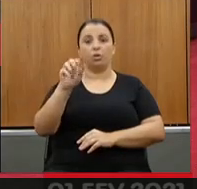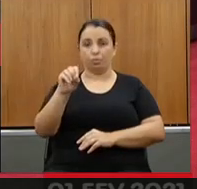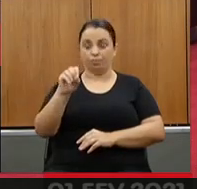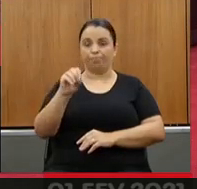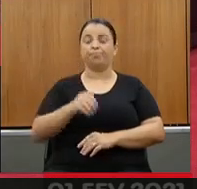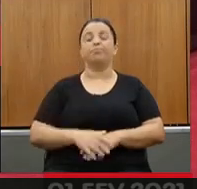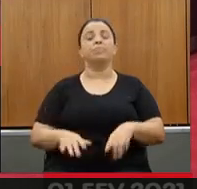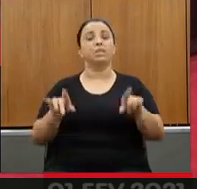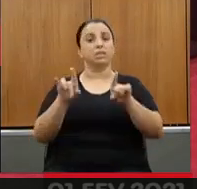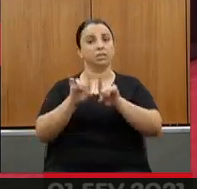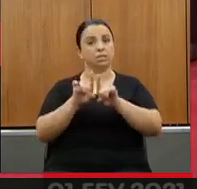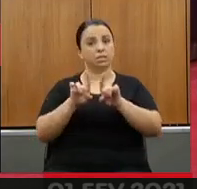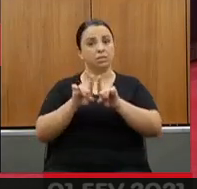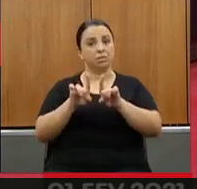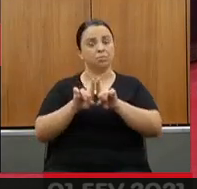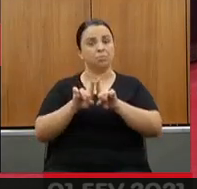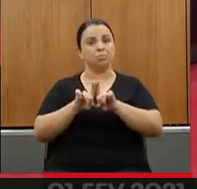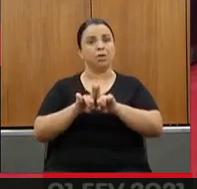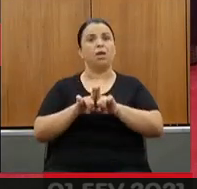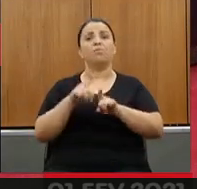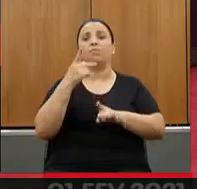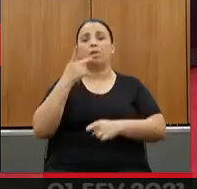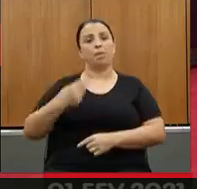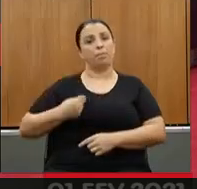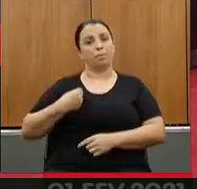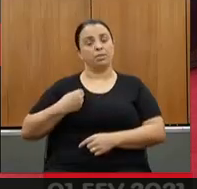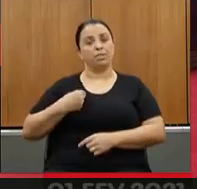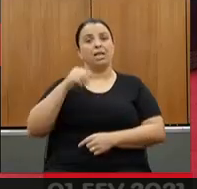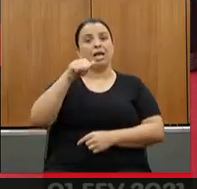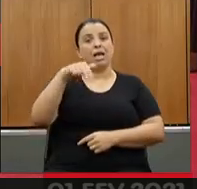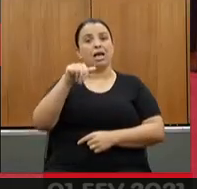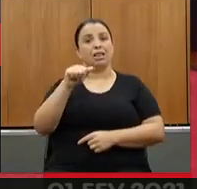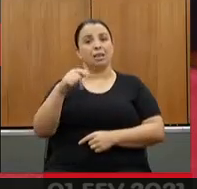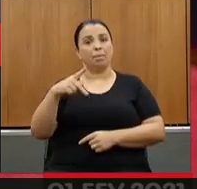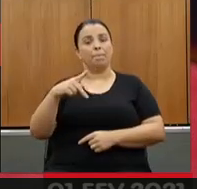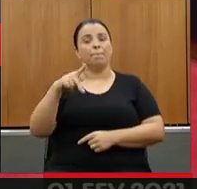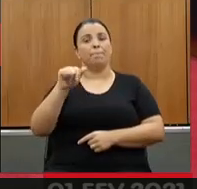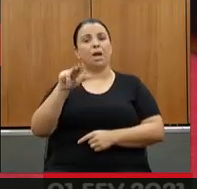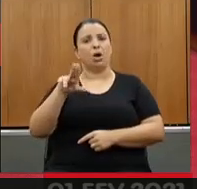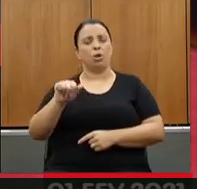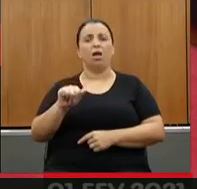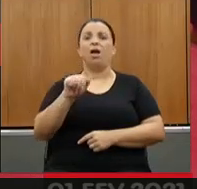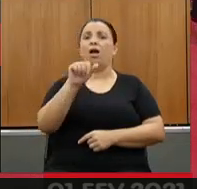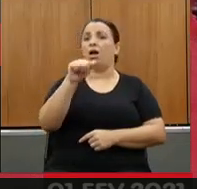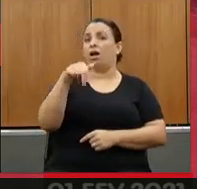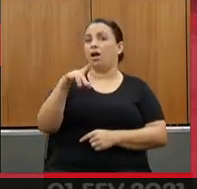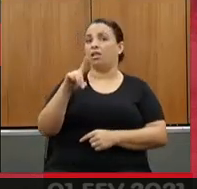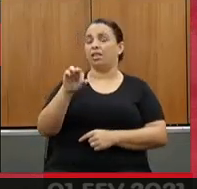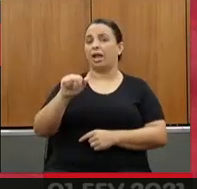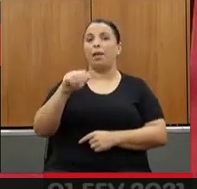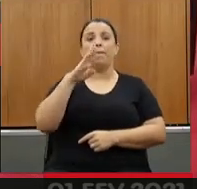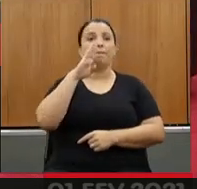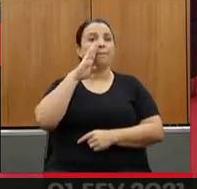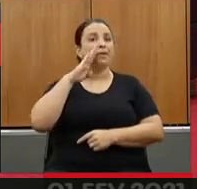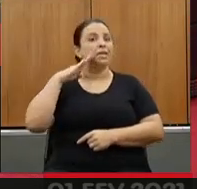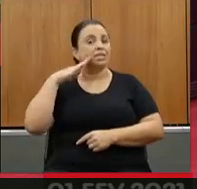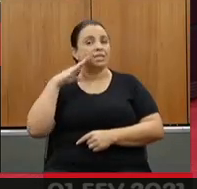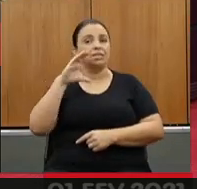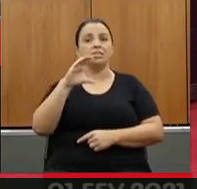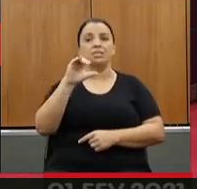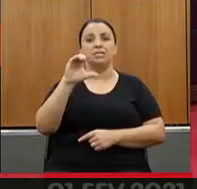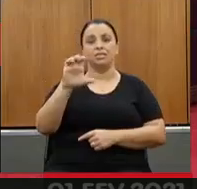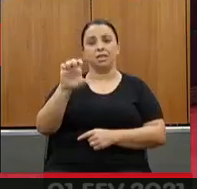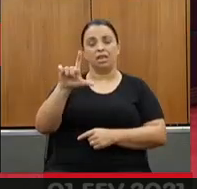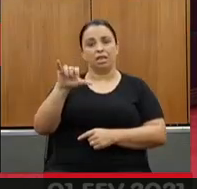Registramos também Ana Paula Siqueira, Andréia de Jesus, Beatriz Cerqueira, Celise